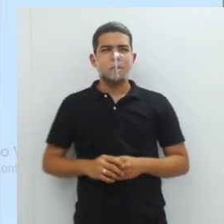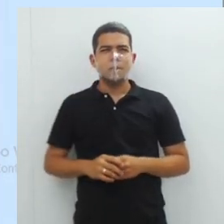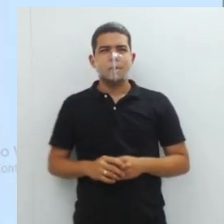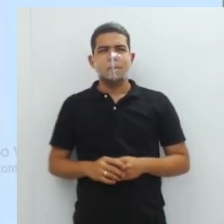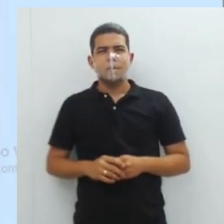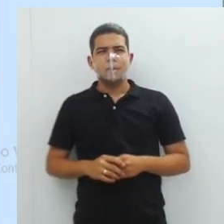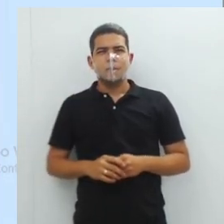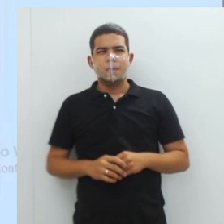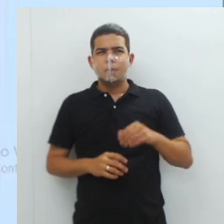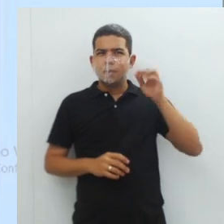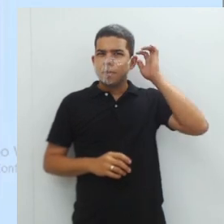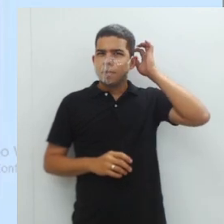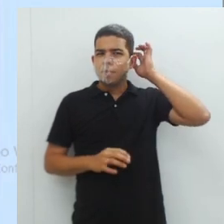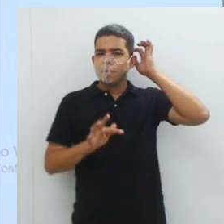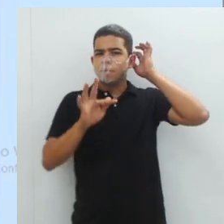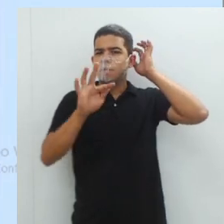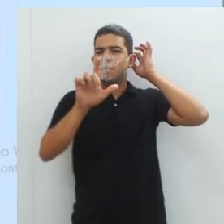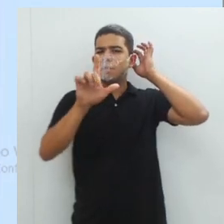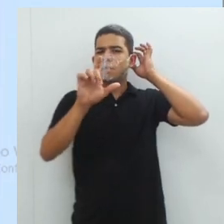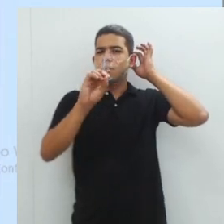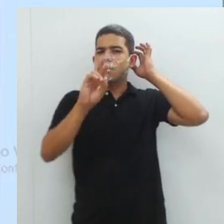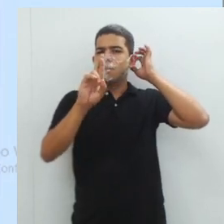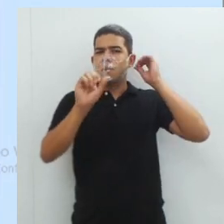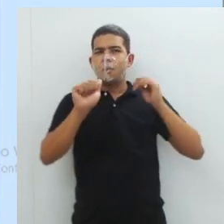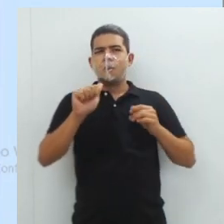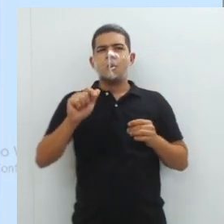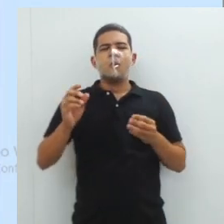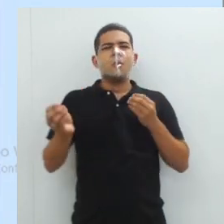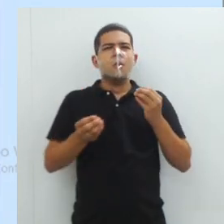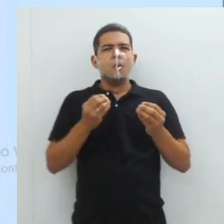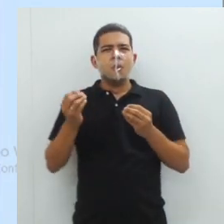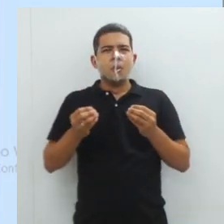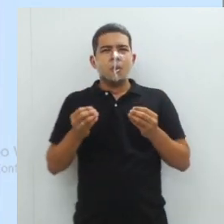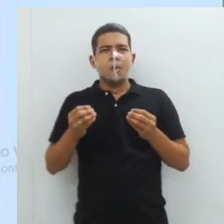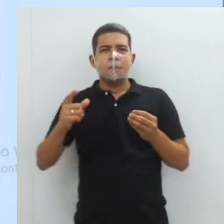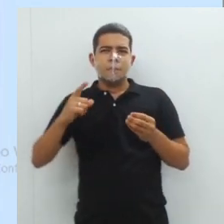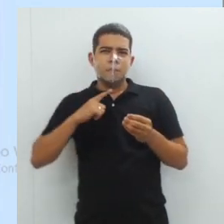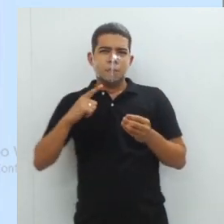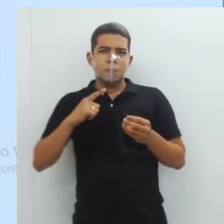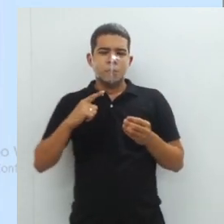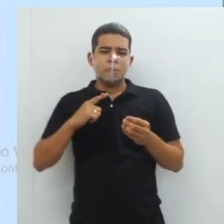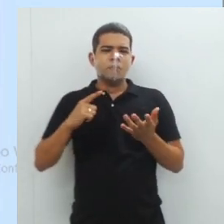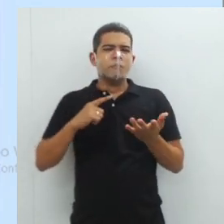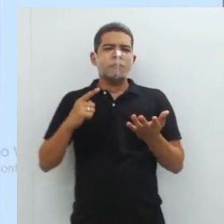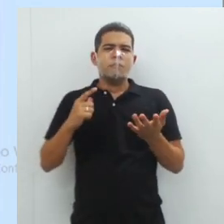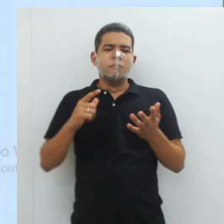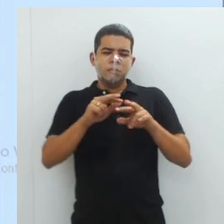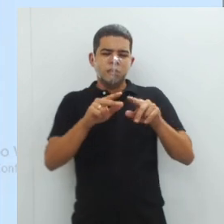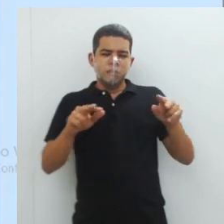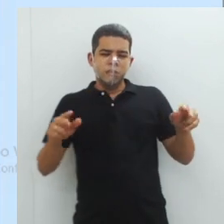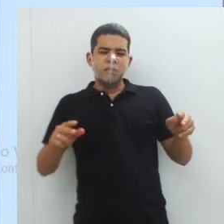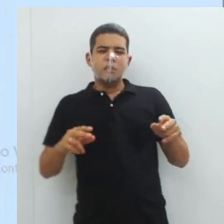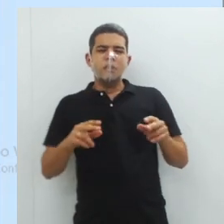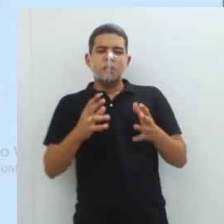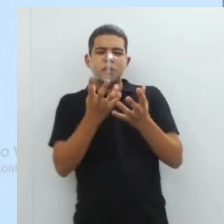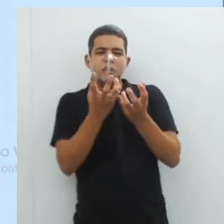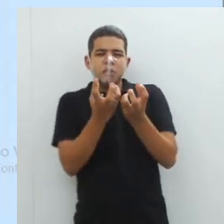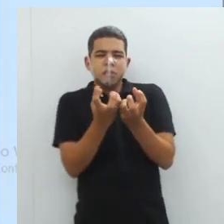A flora da Caatinga, pelas características peculiares climáticas de seca, ela